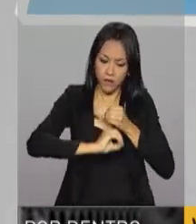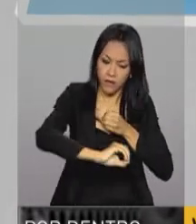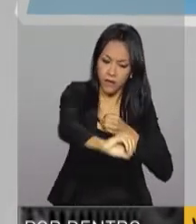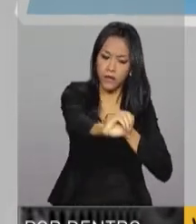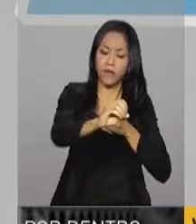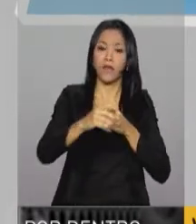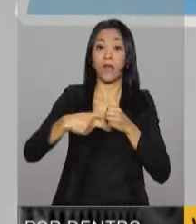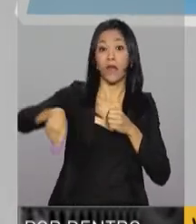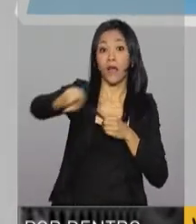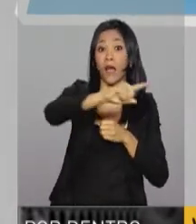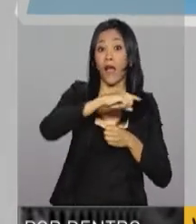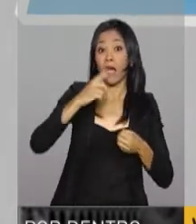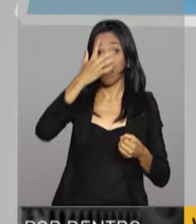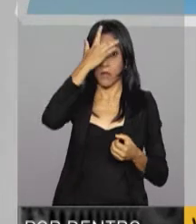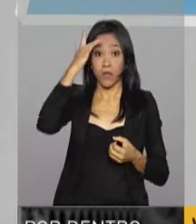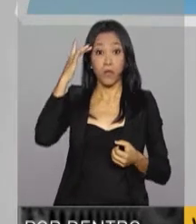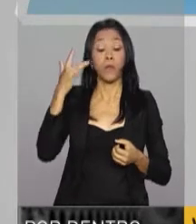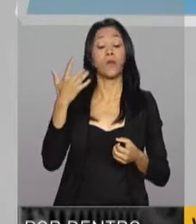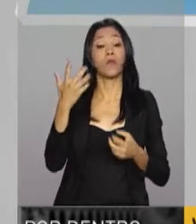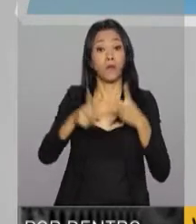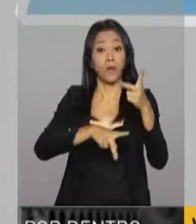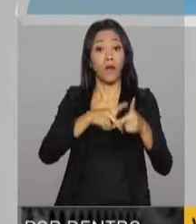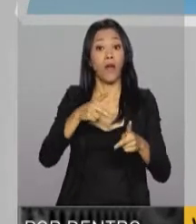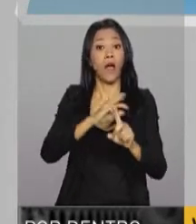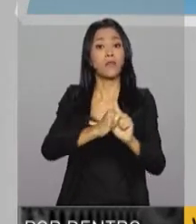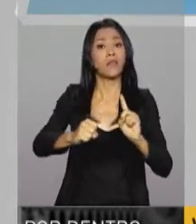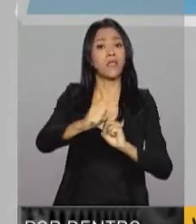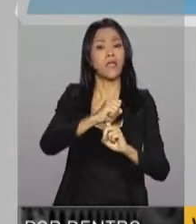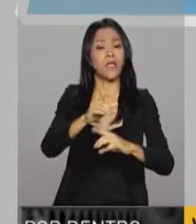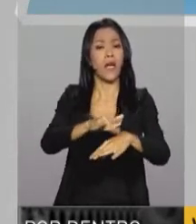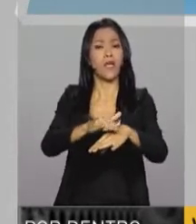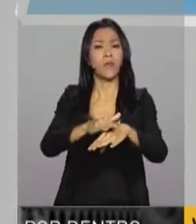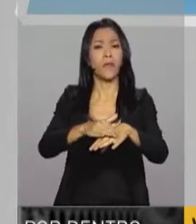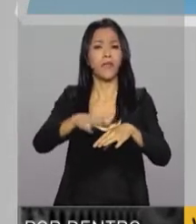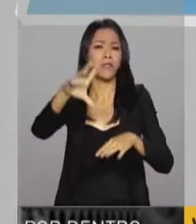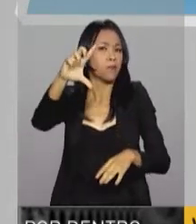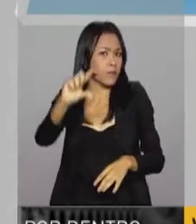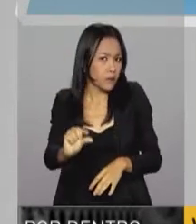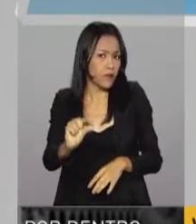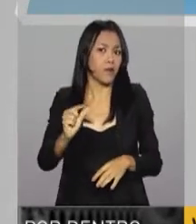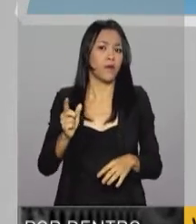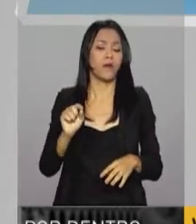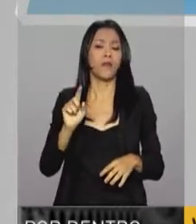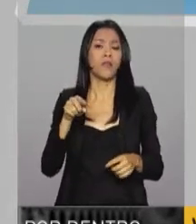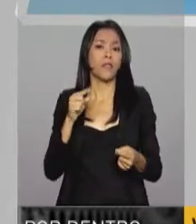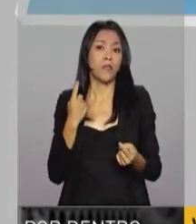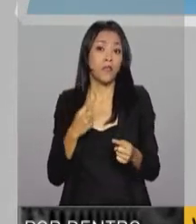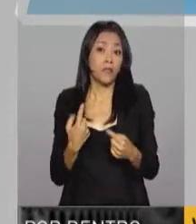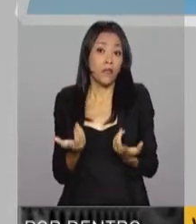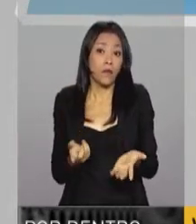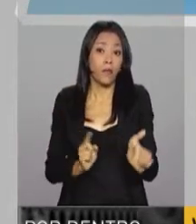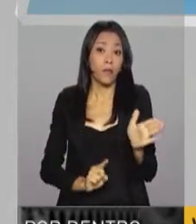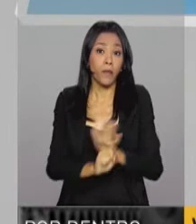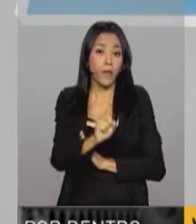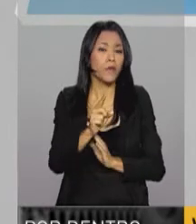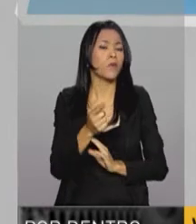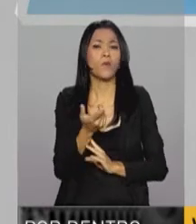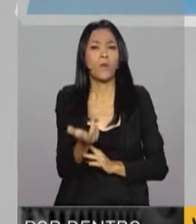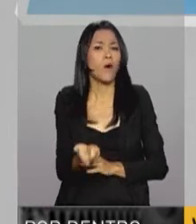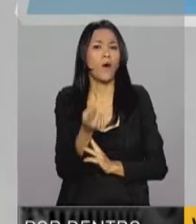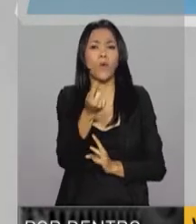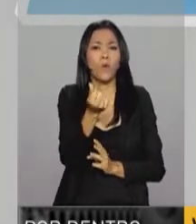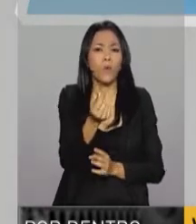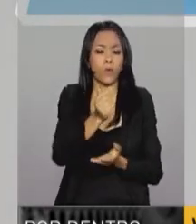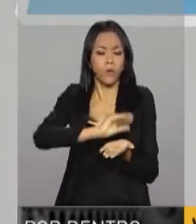população foto efe - pergunta nesse sentido o tamanho do recurso que o brasil investe